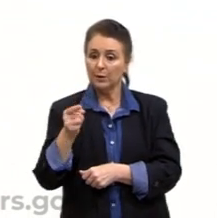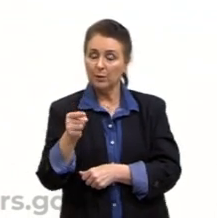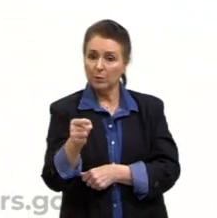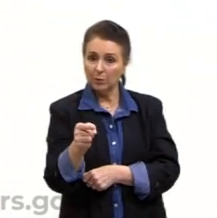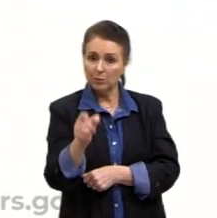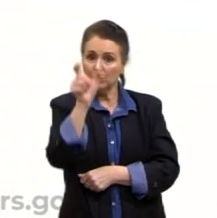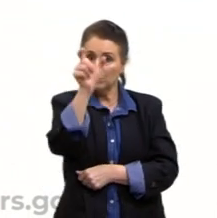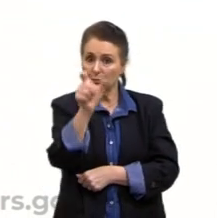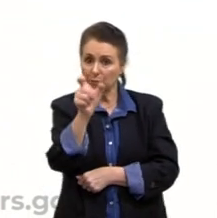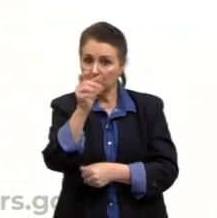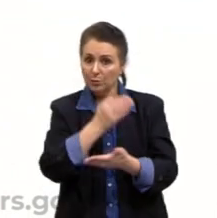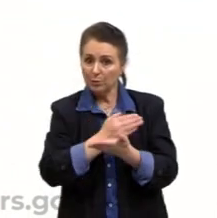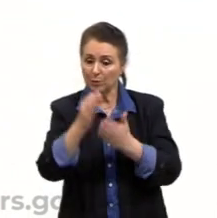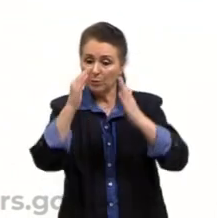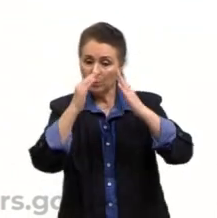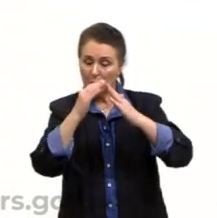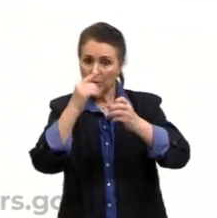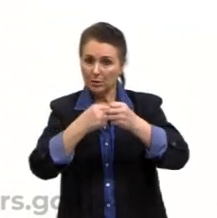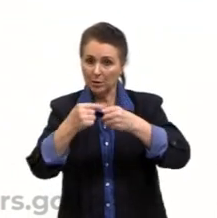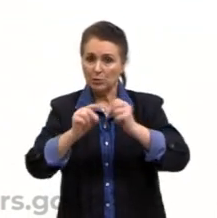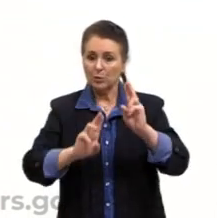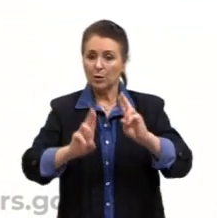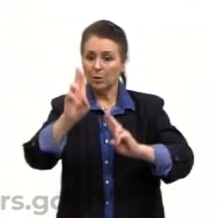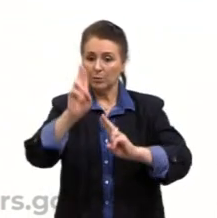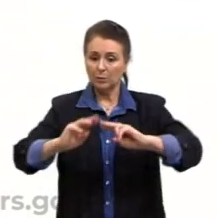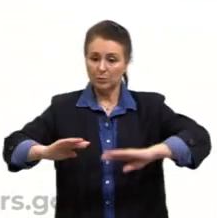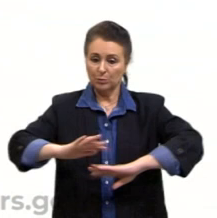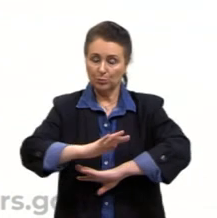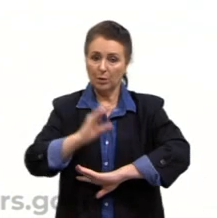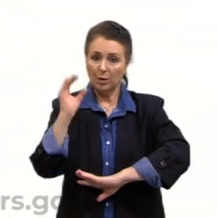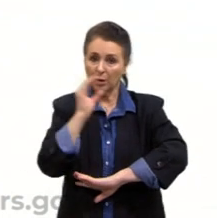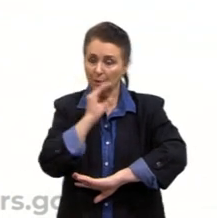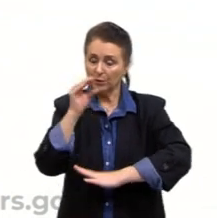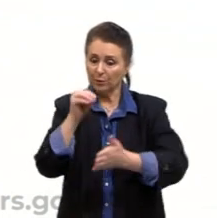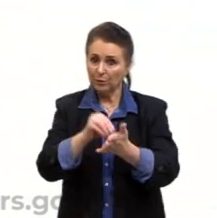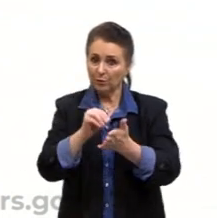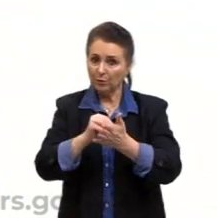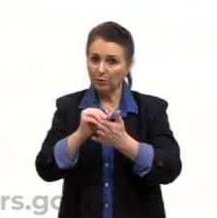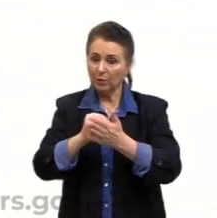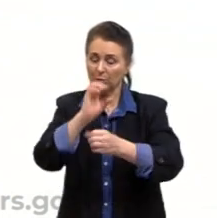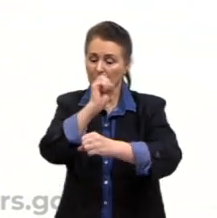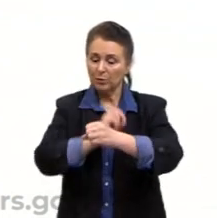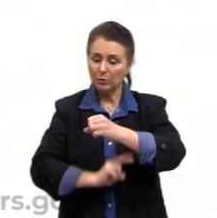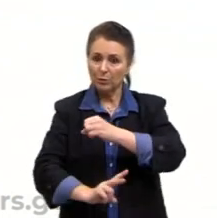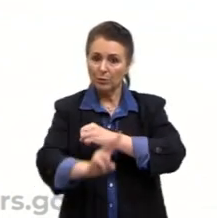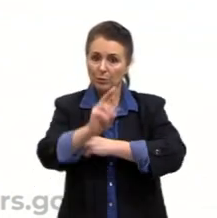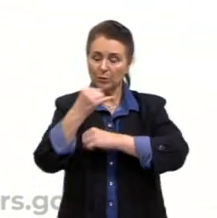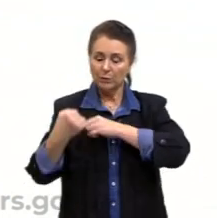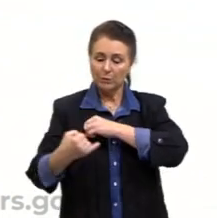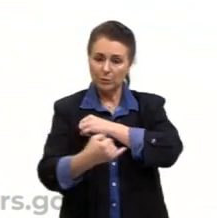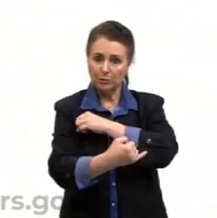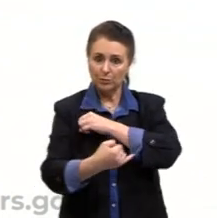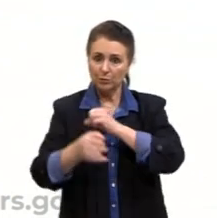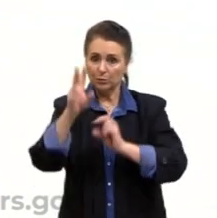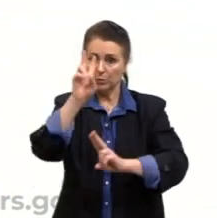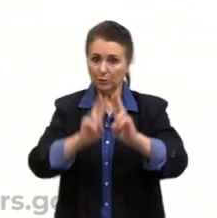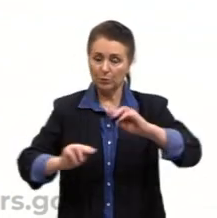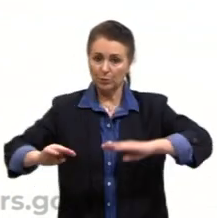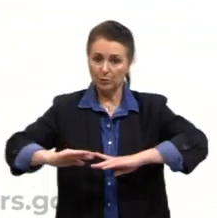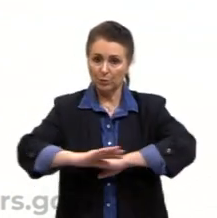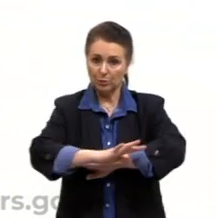nas cidades. A urbanização acelerada, a falta de investimentos em infraestrutura urbana, a